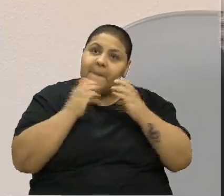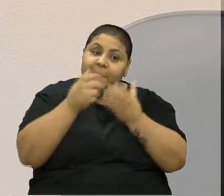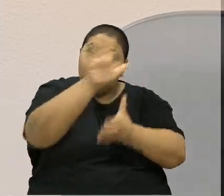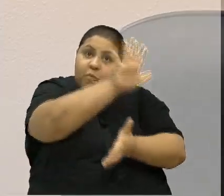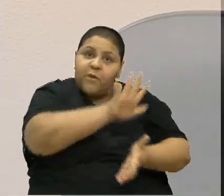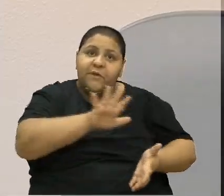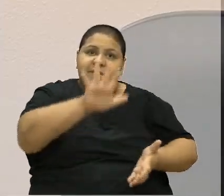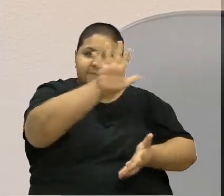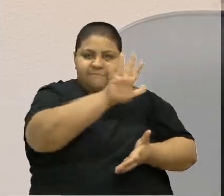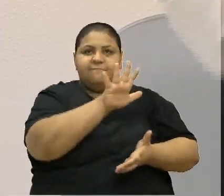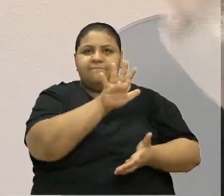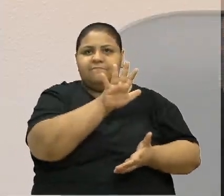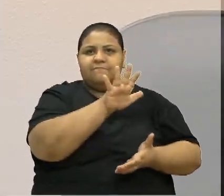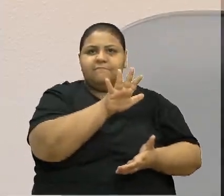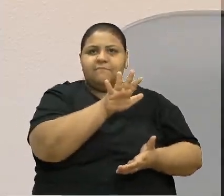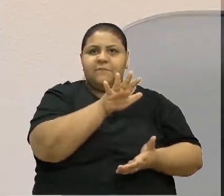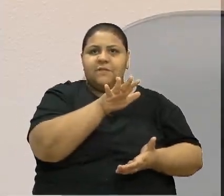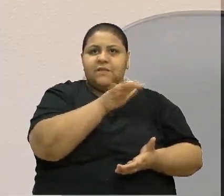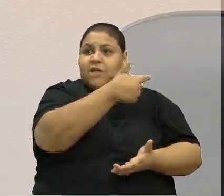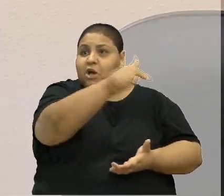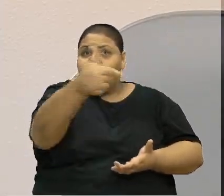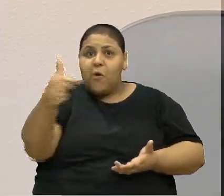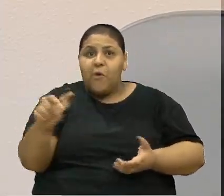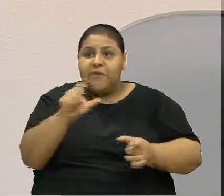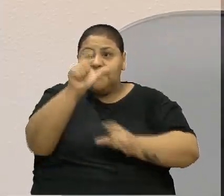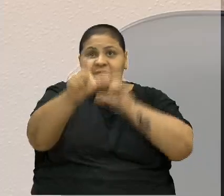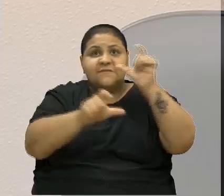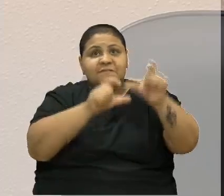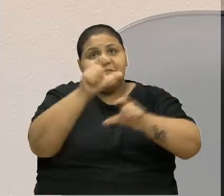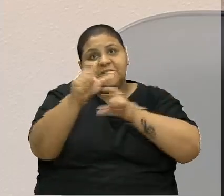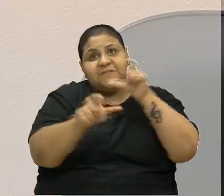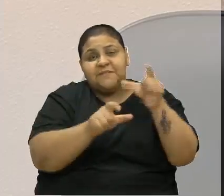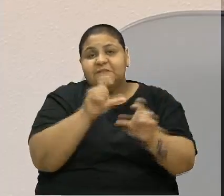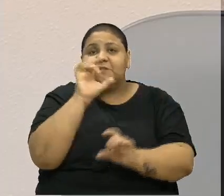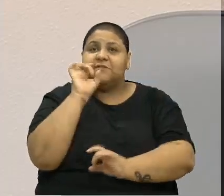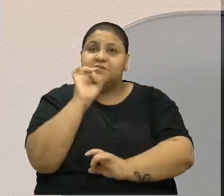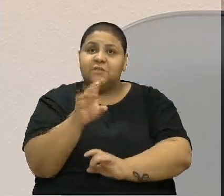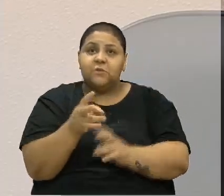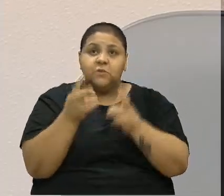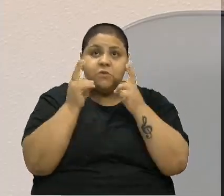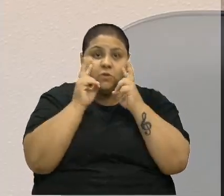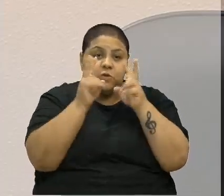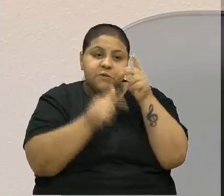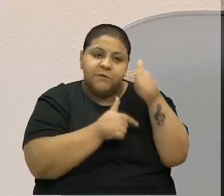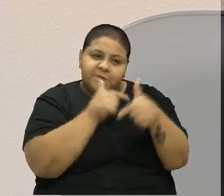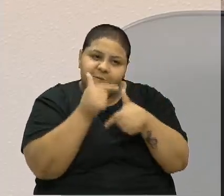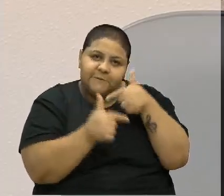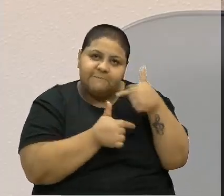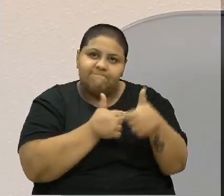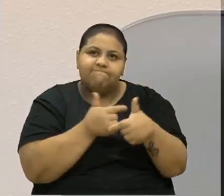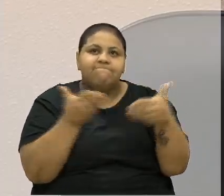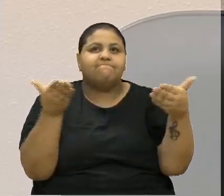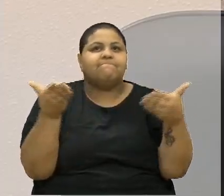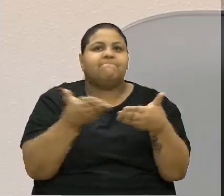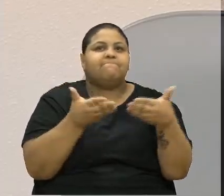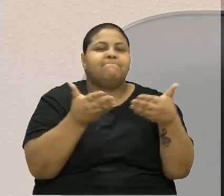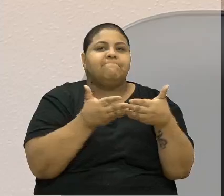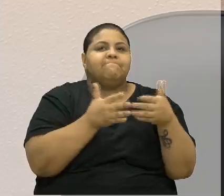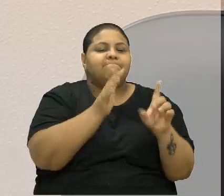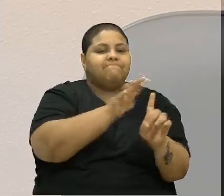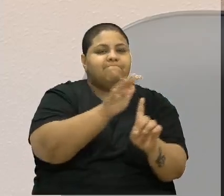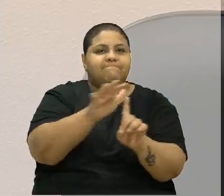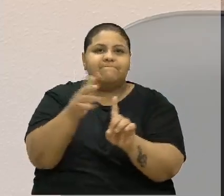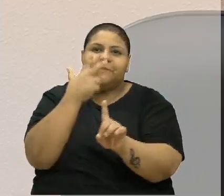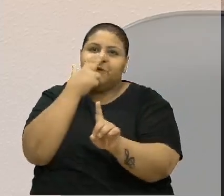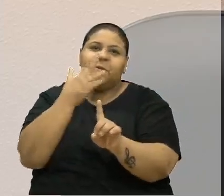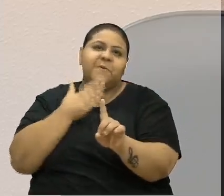geral e até dessas outras tantas pessoas que só de olhar esse trabalho de vocês já se inspiram tanto quanto